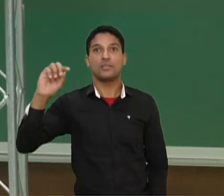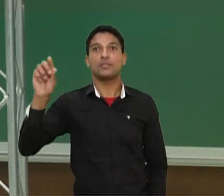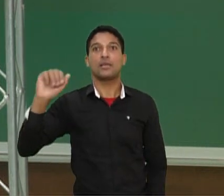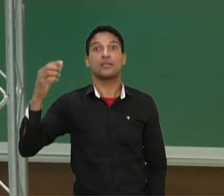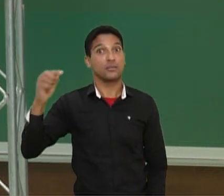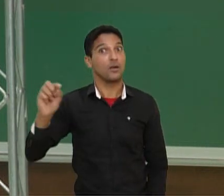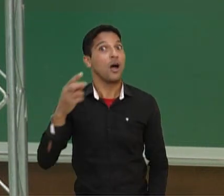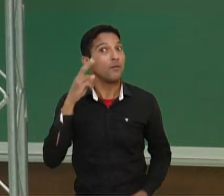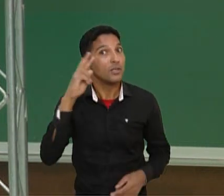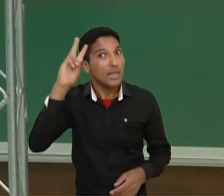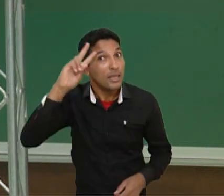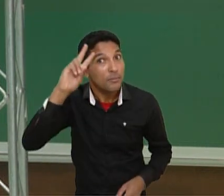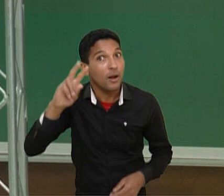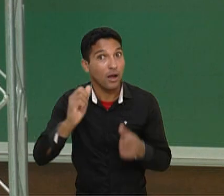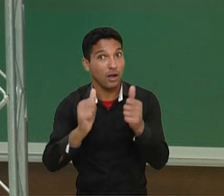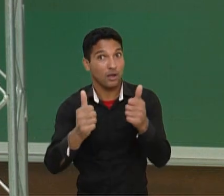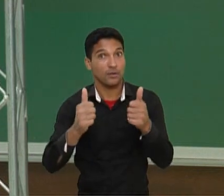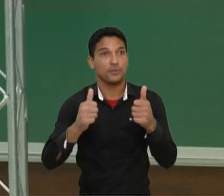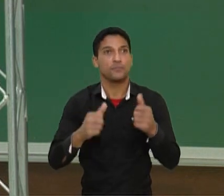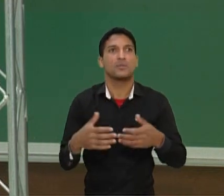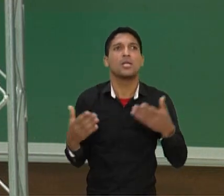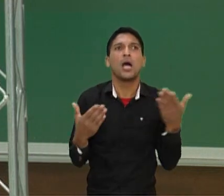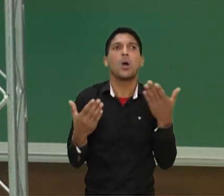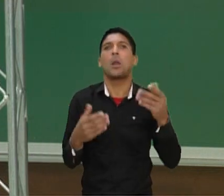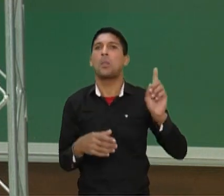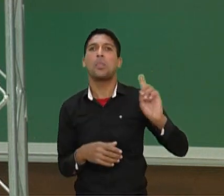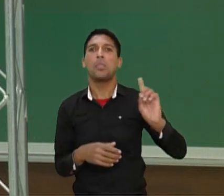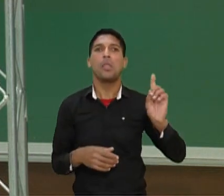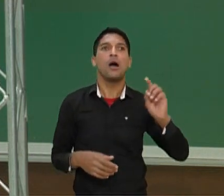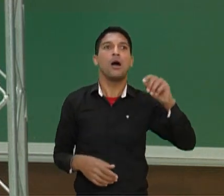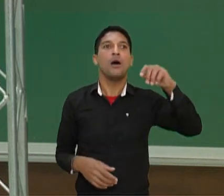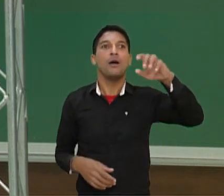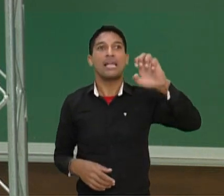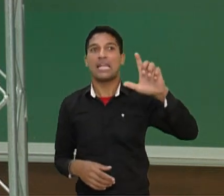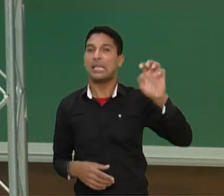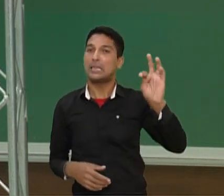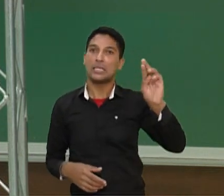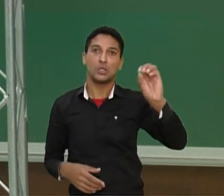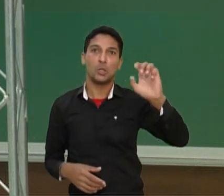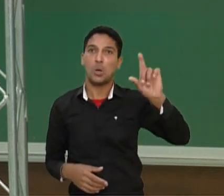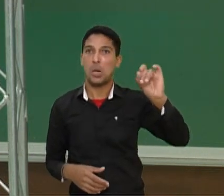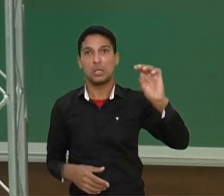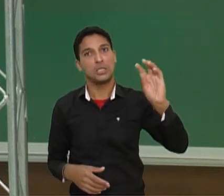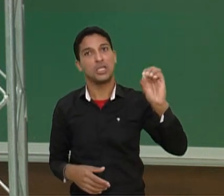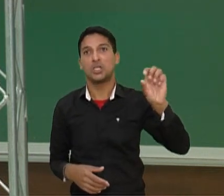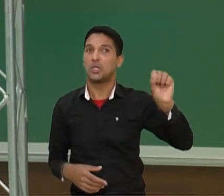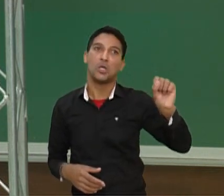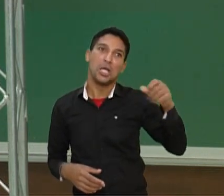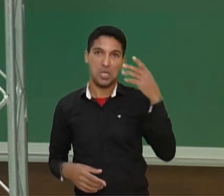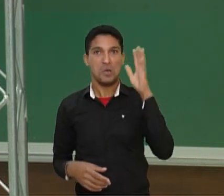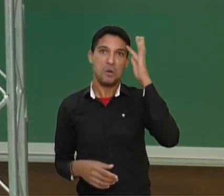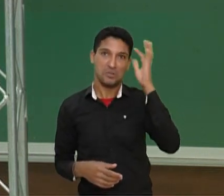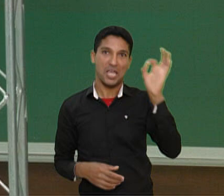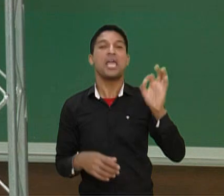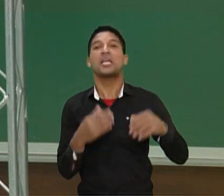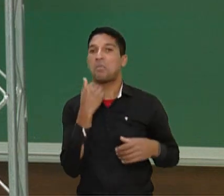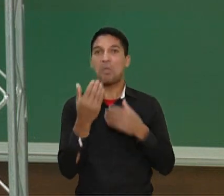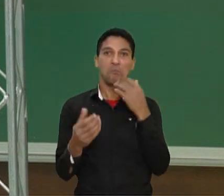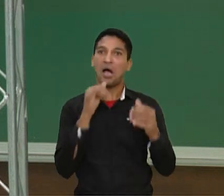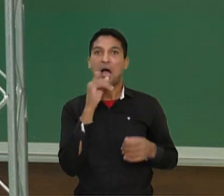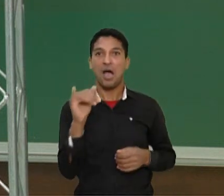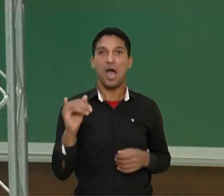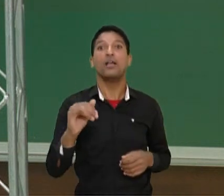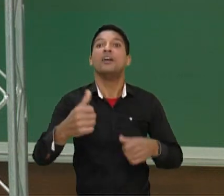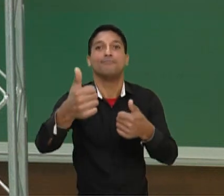Show! E os não eletrólitos, professor? Eu tenho certeza que são aqueles que não conduzem corrente elétrica.